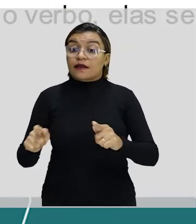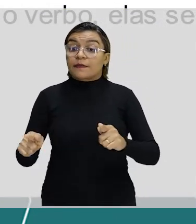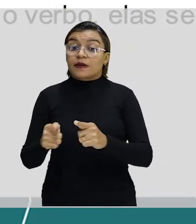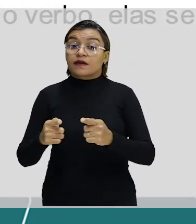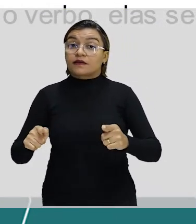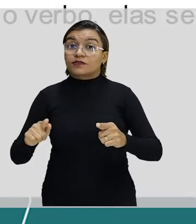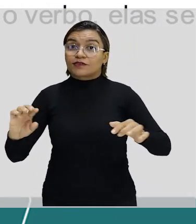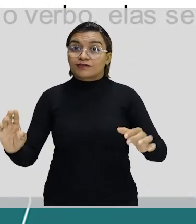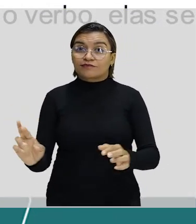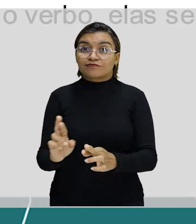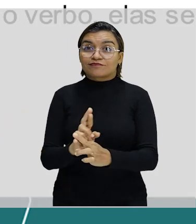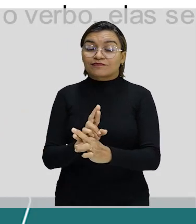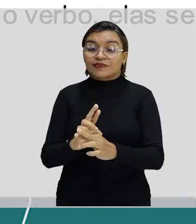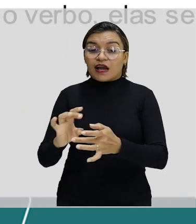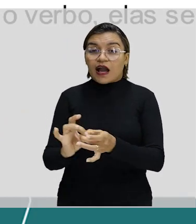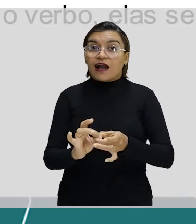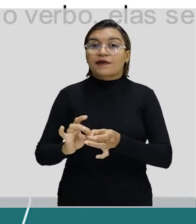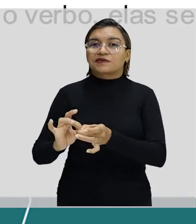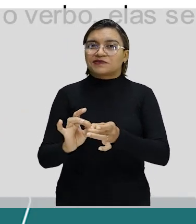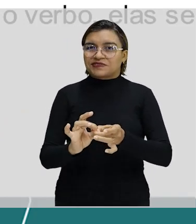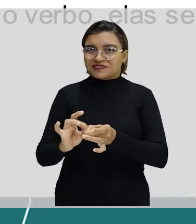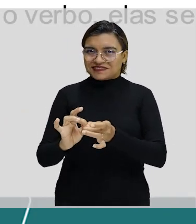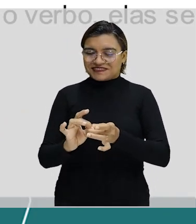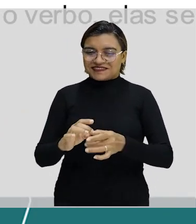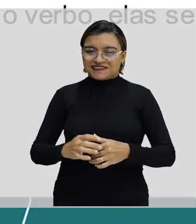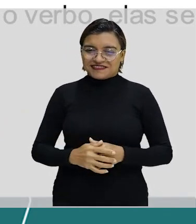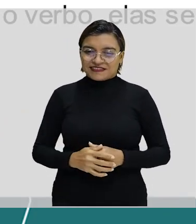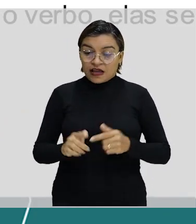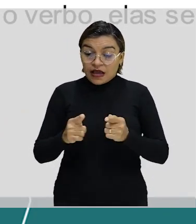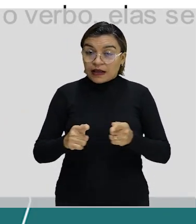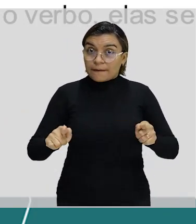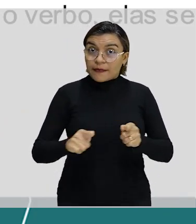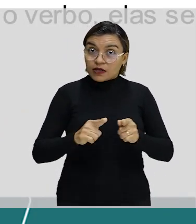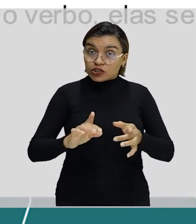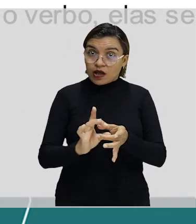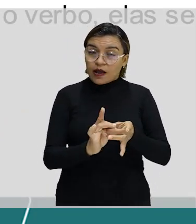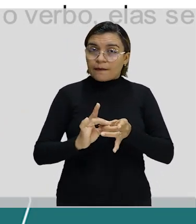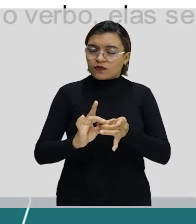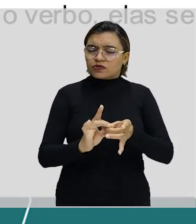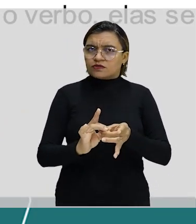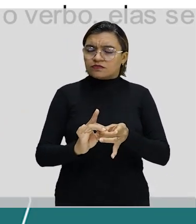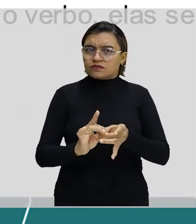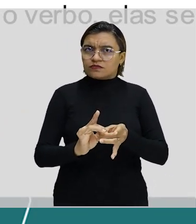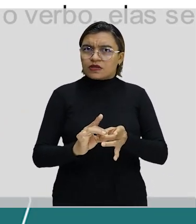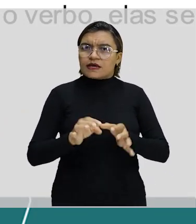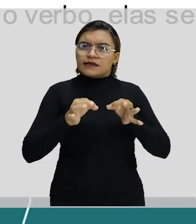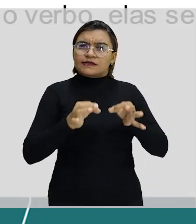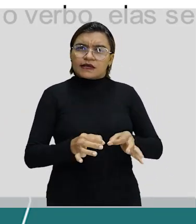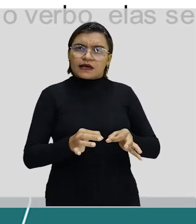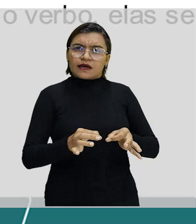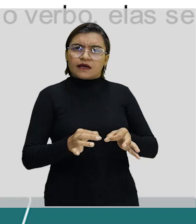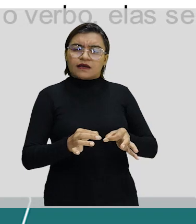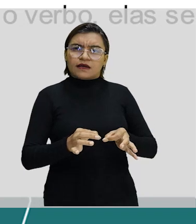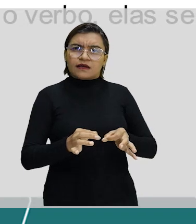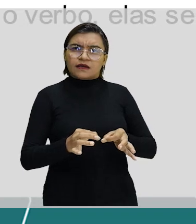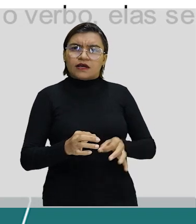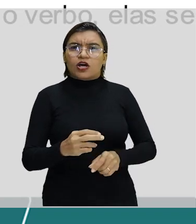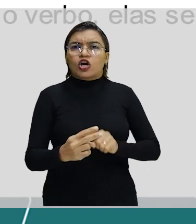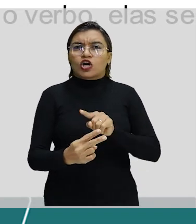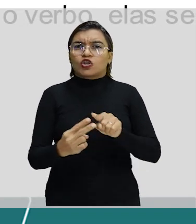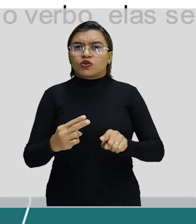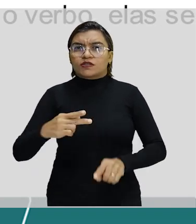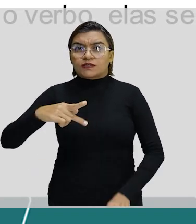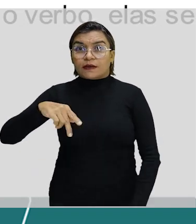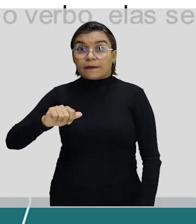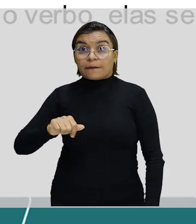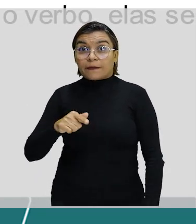harmonia gramatical. Quer ver só? Qual é o certo? Dois pão ou dois pães?